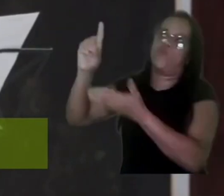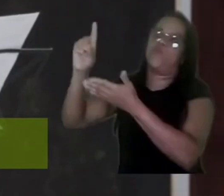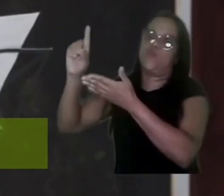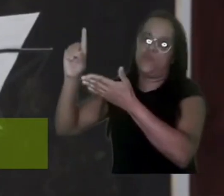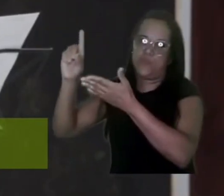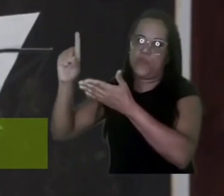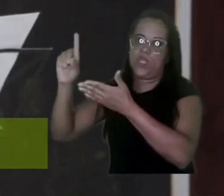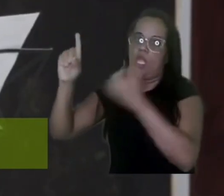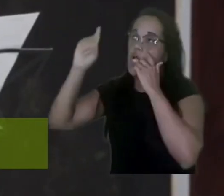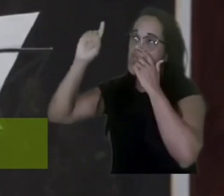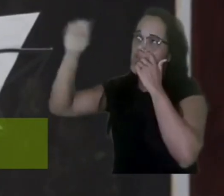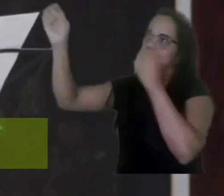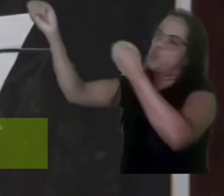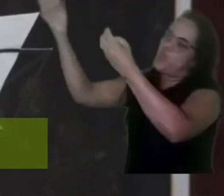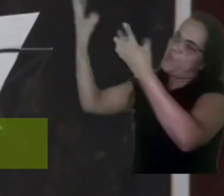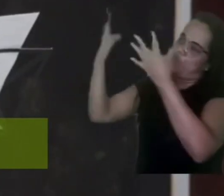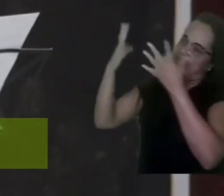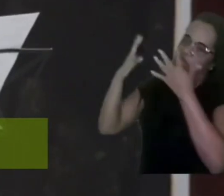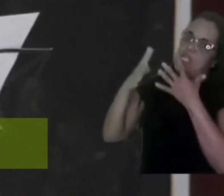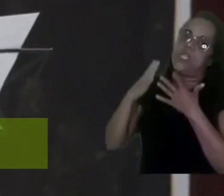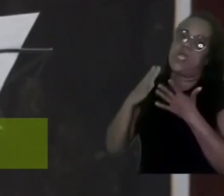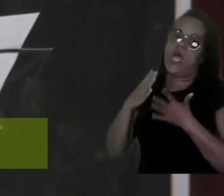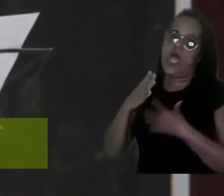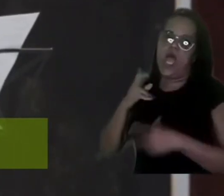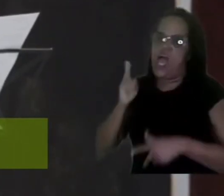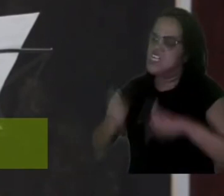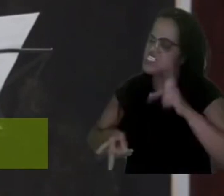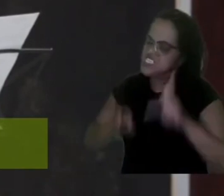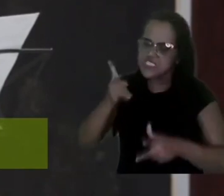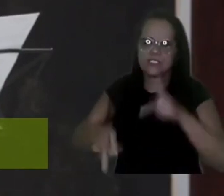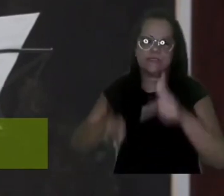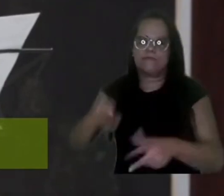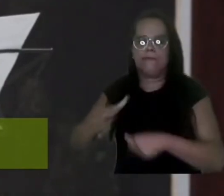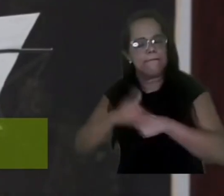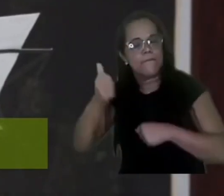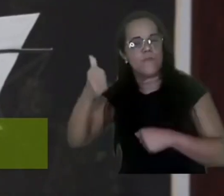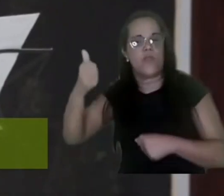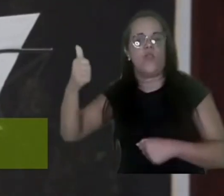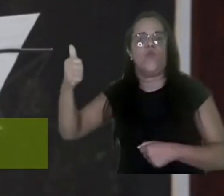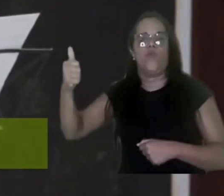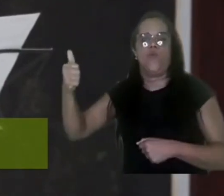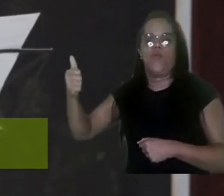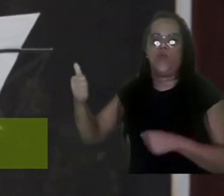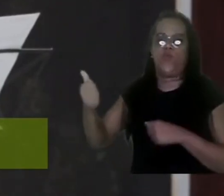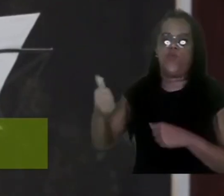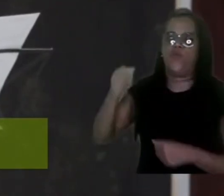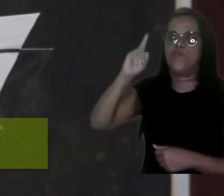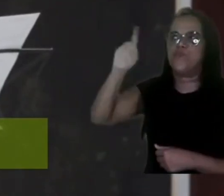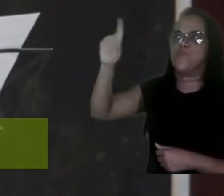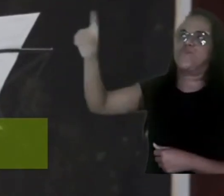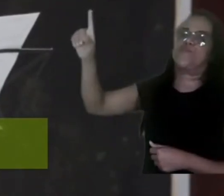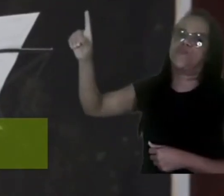tu tens o melhor pra mim. Há um segredo no teu coração,